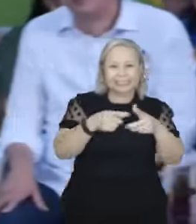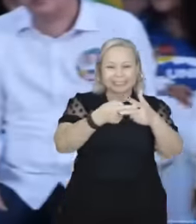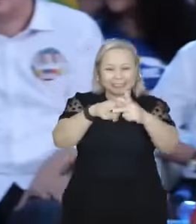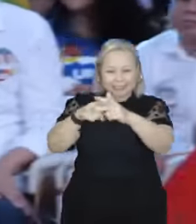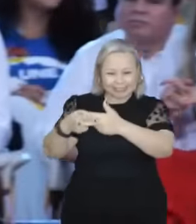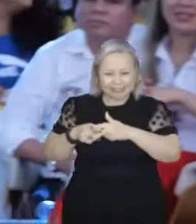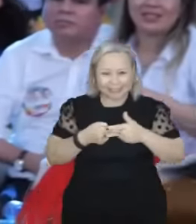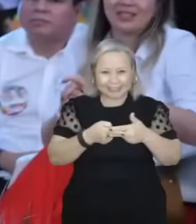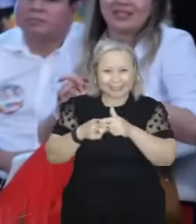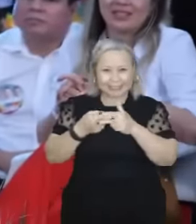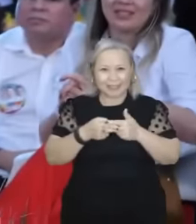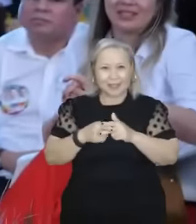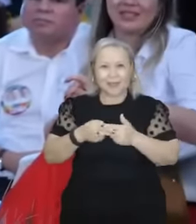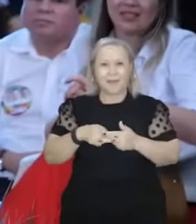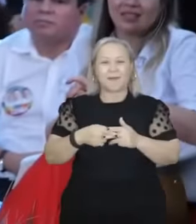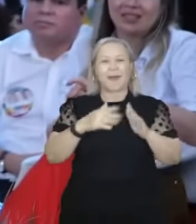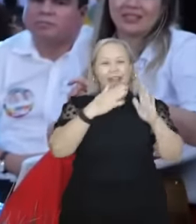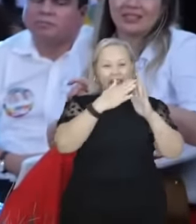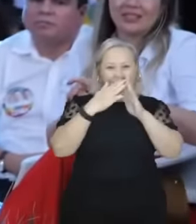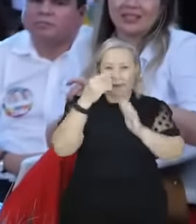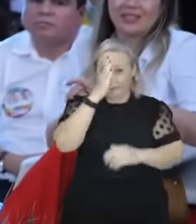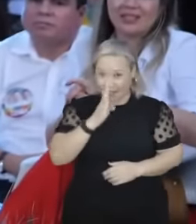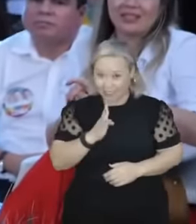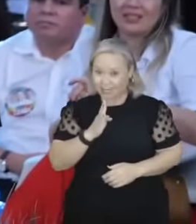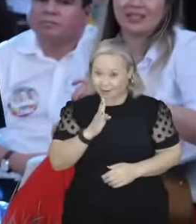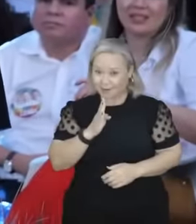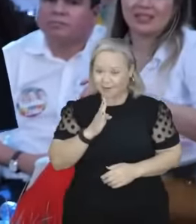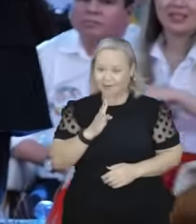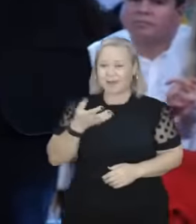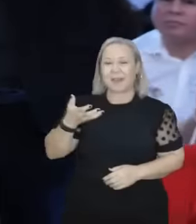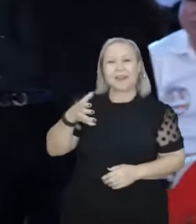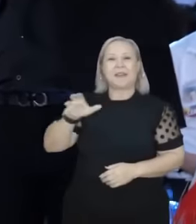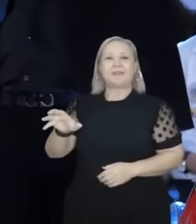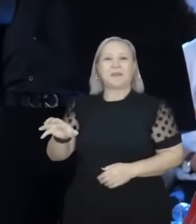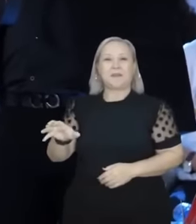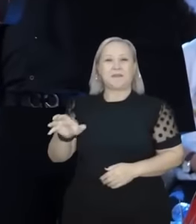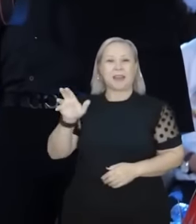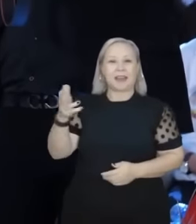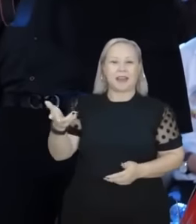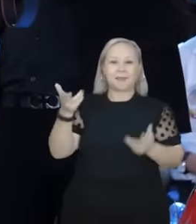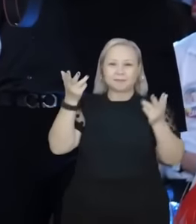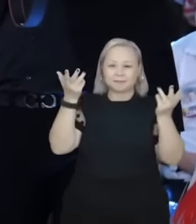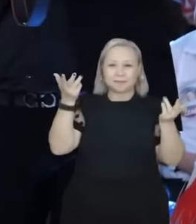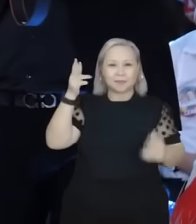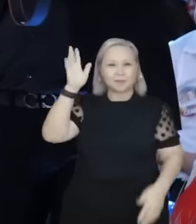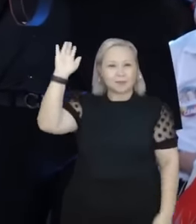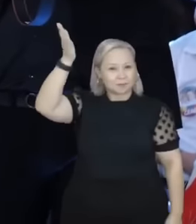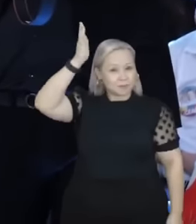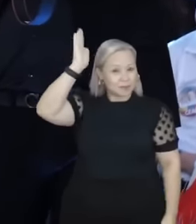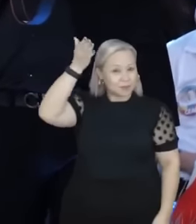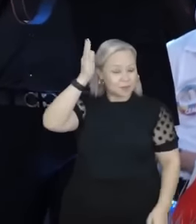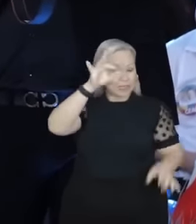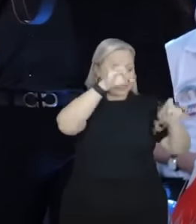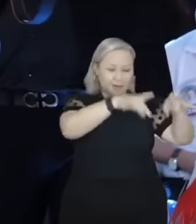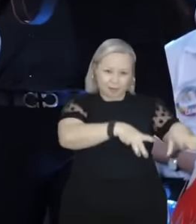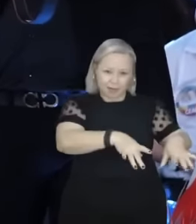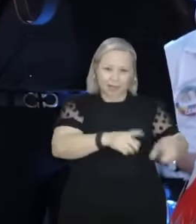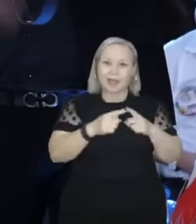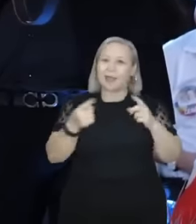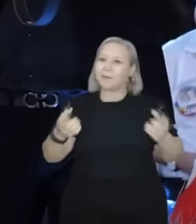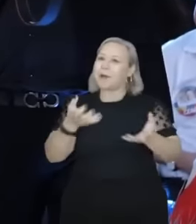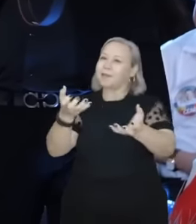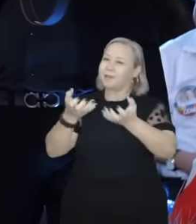casa. Eu não quero que o jumento seja abandonado, mas eu quero vocês andando de moto ou